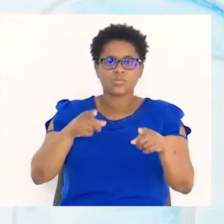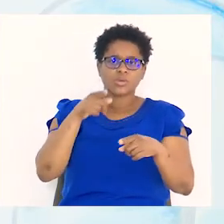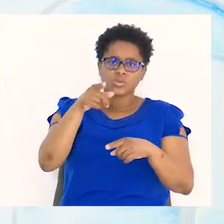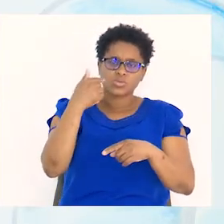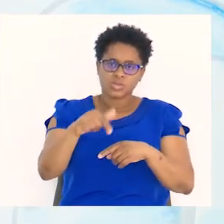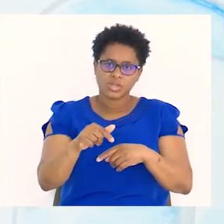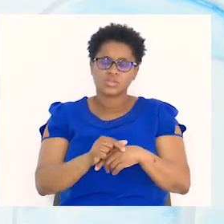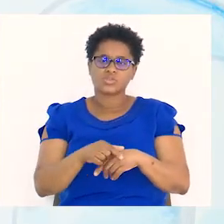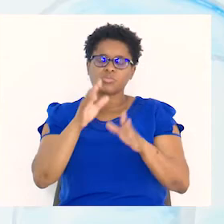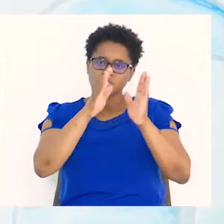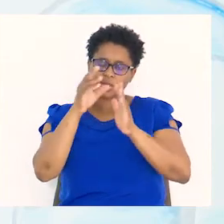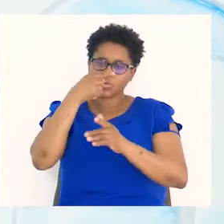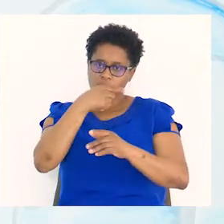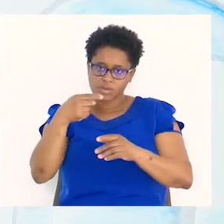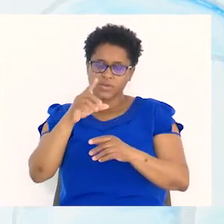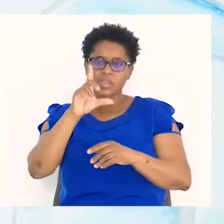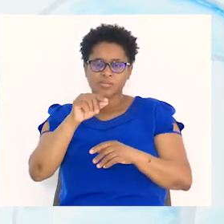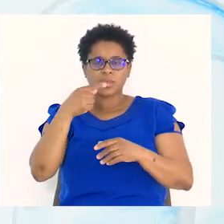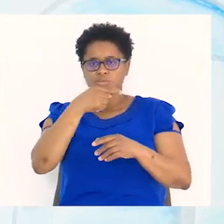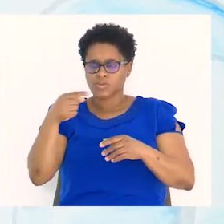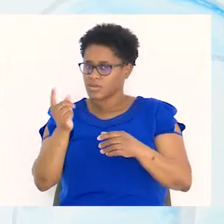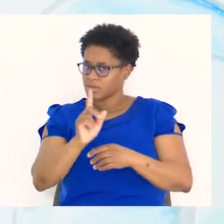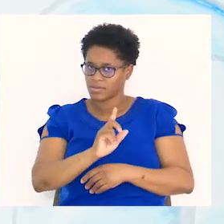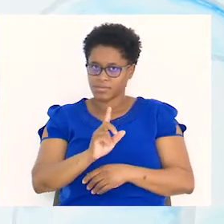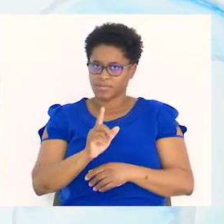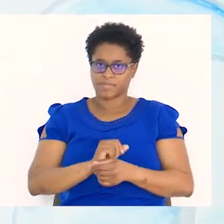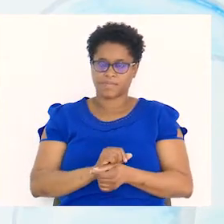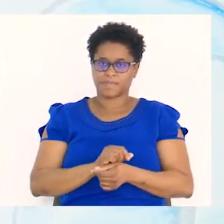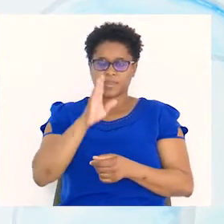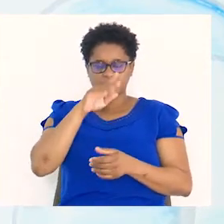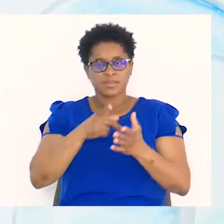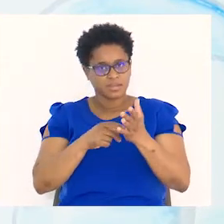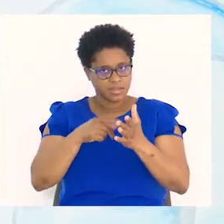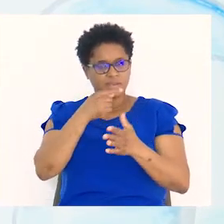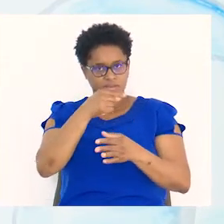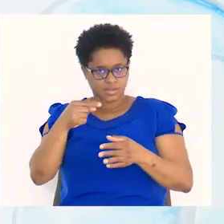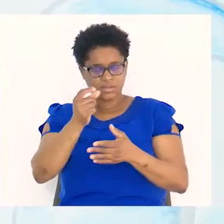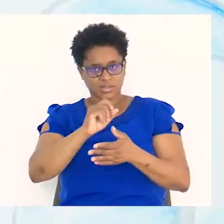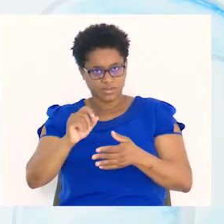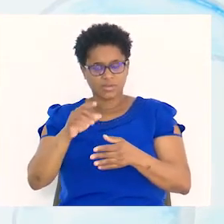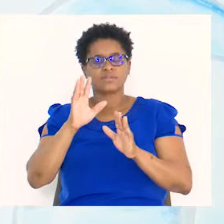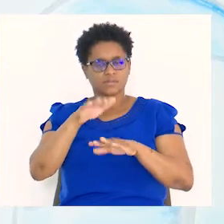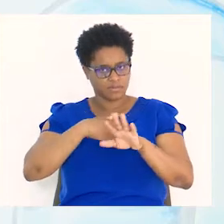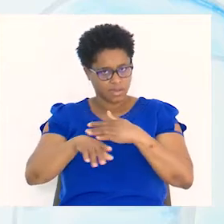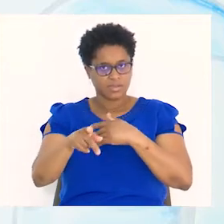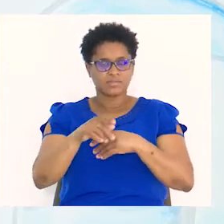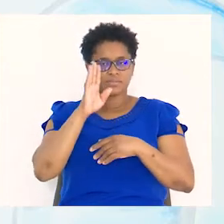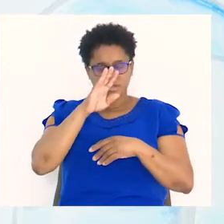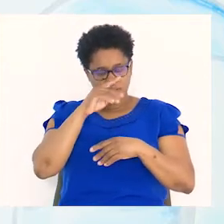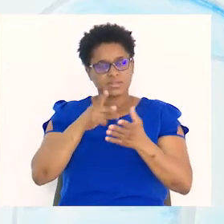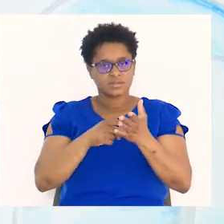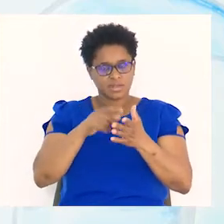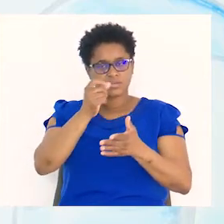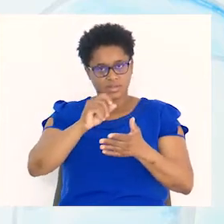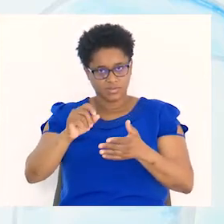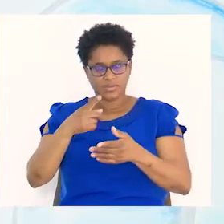o processo com hífen e o processo sem hífen. Se for necessário colocar, colocas. Se for necessário colocar preposição, colocas,